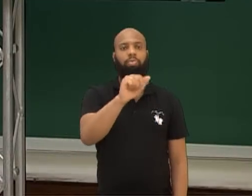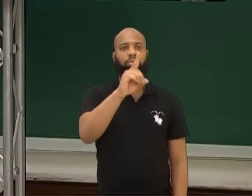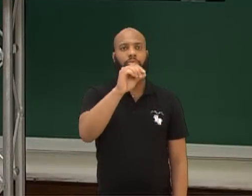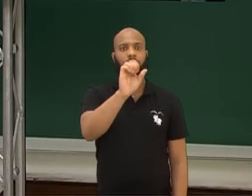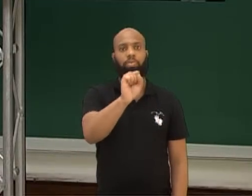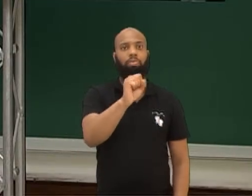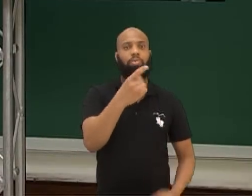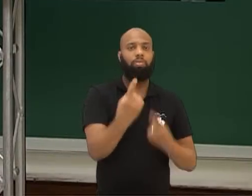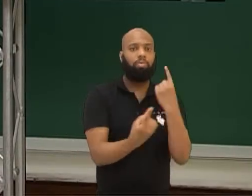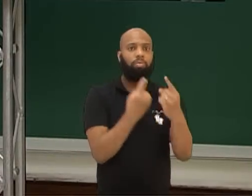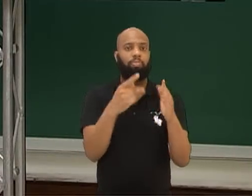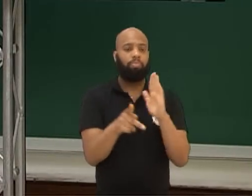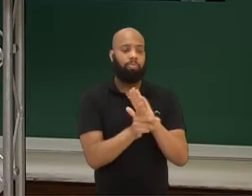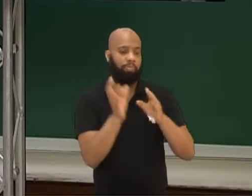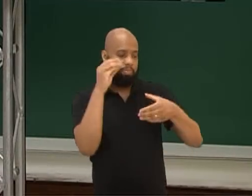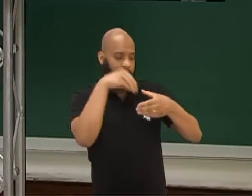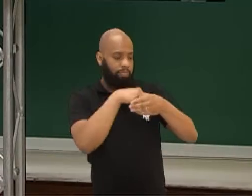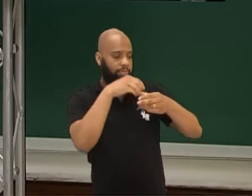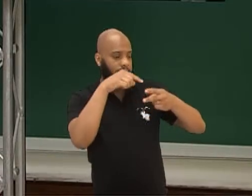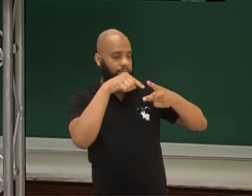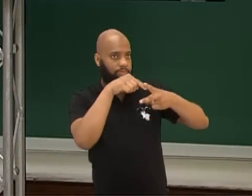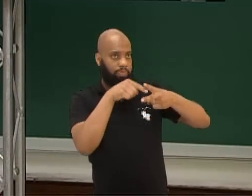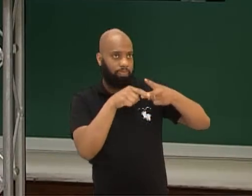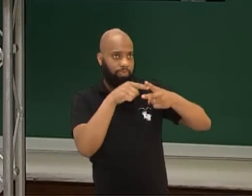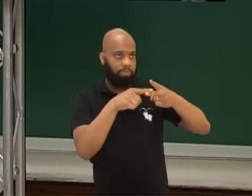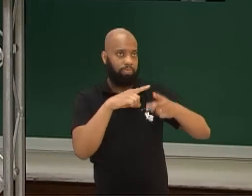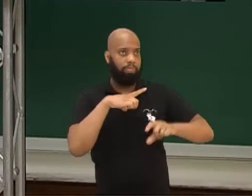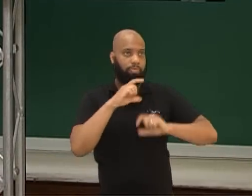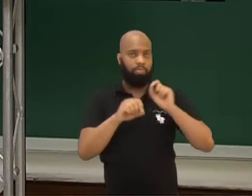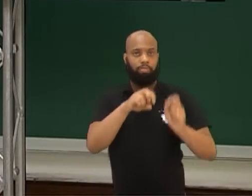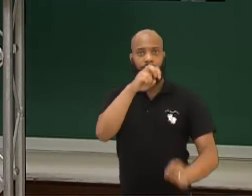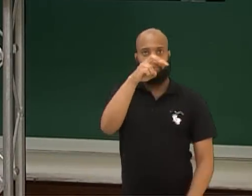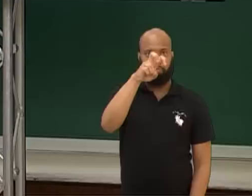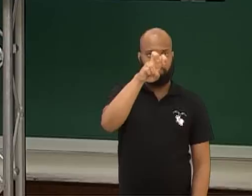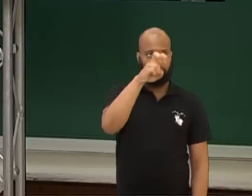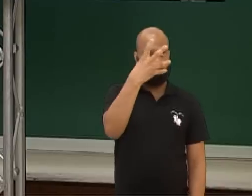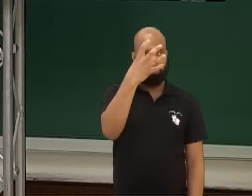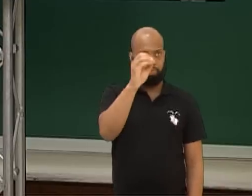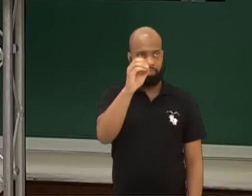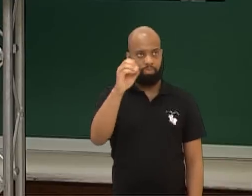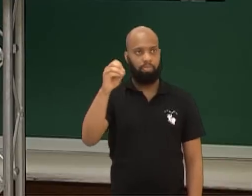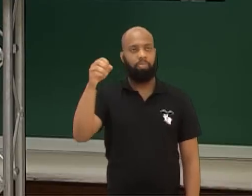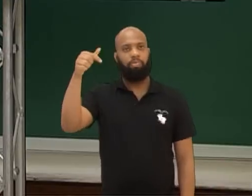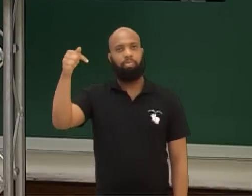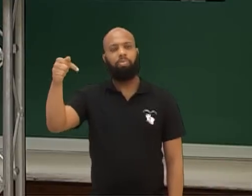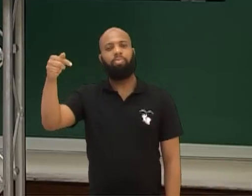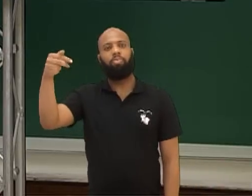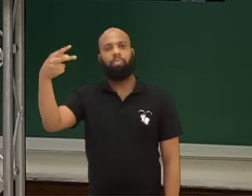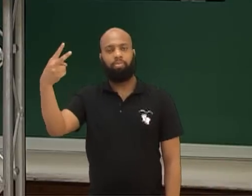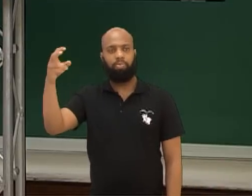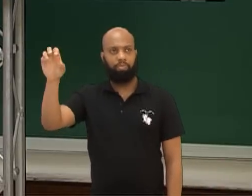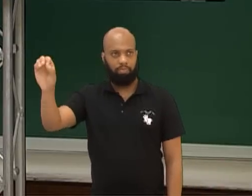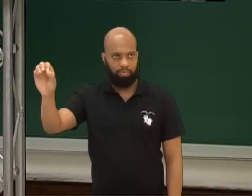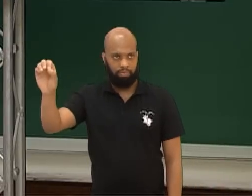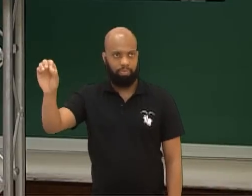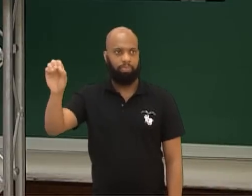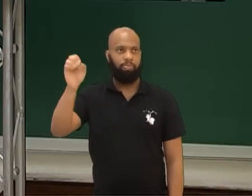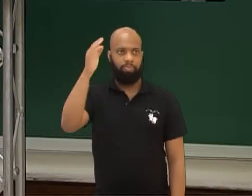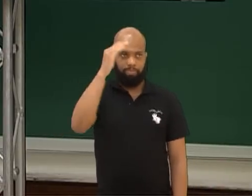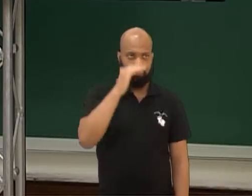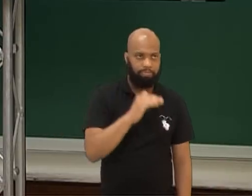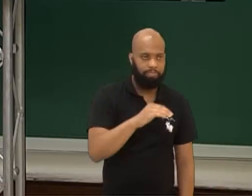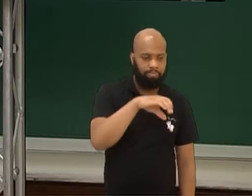Aqui ela desenhou 4. Esse aqui mede 540 graus. esse aqui mede